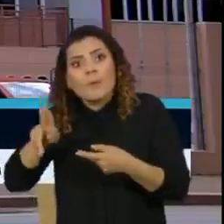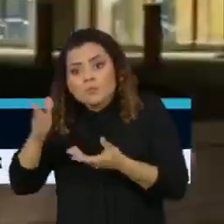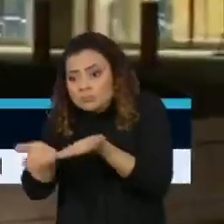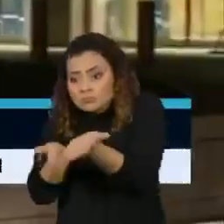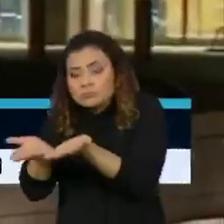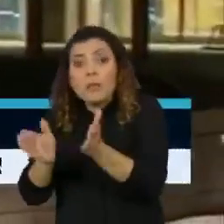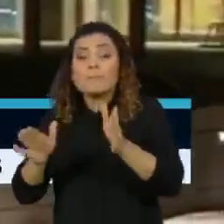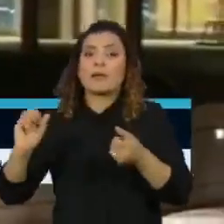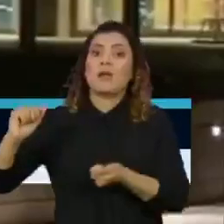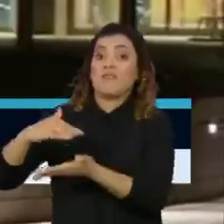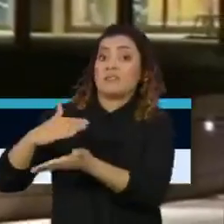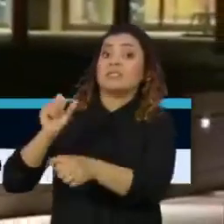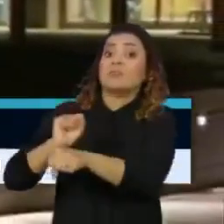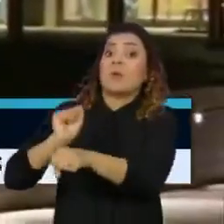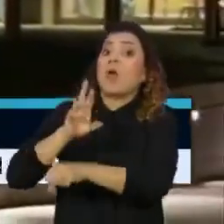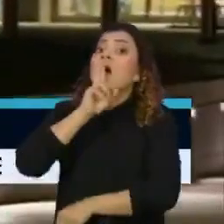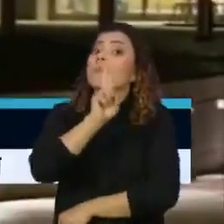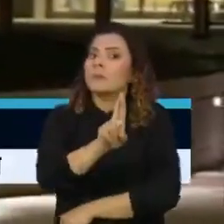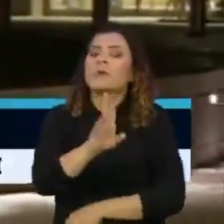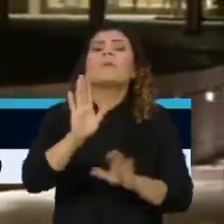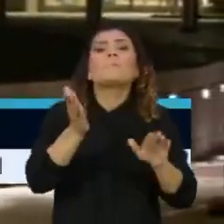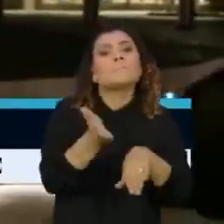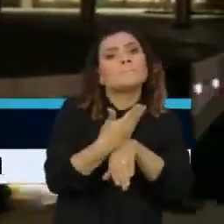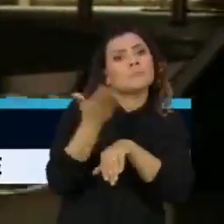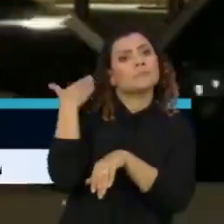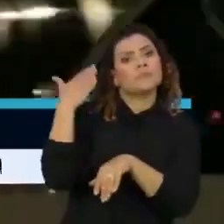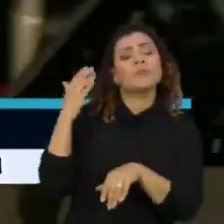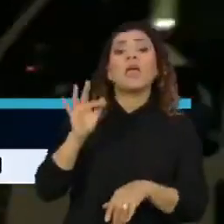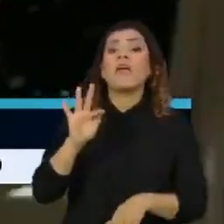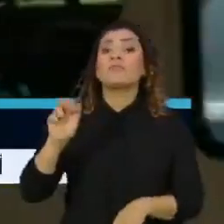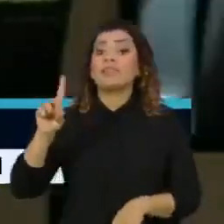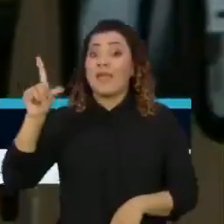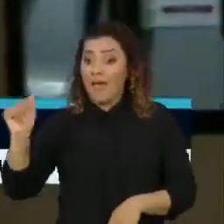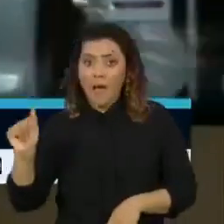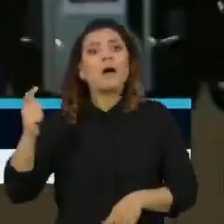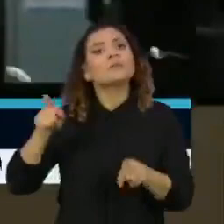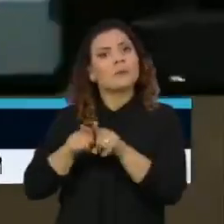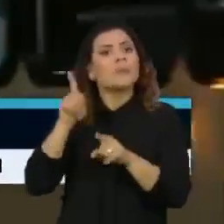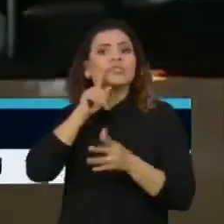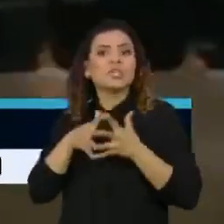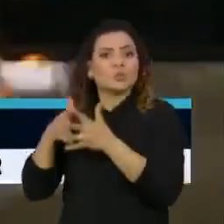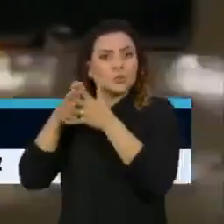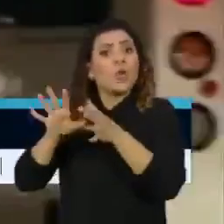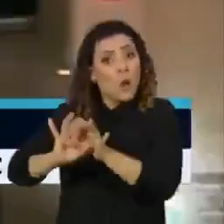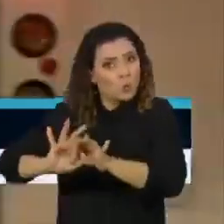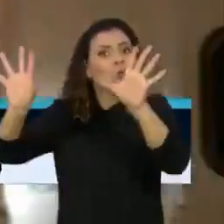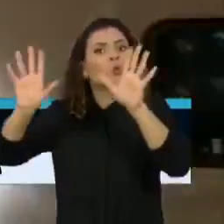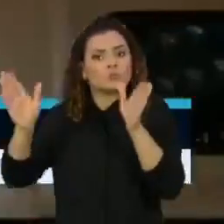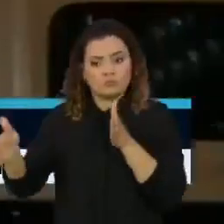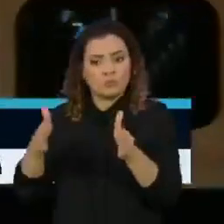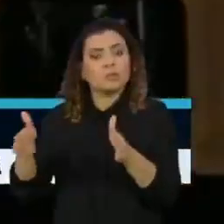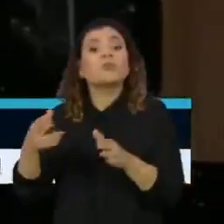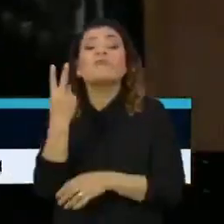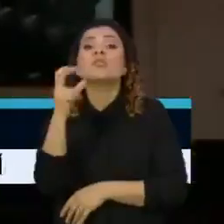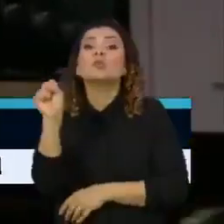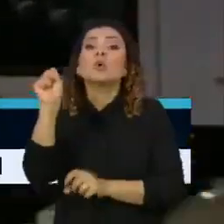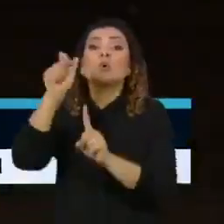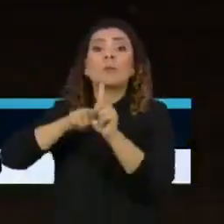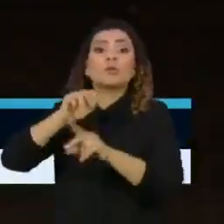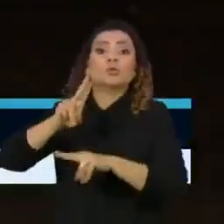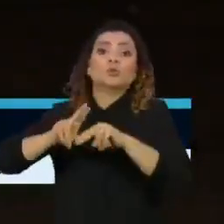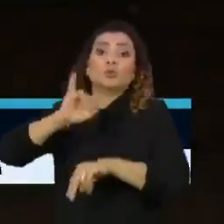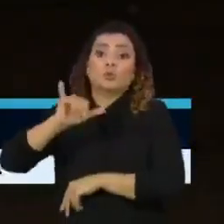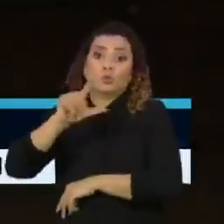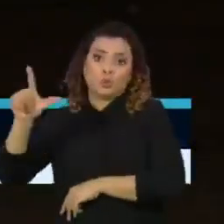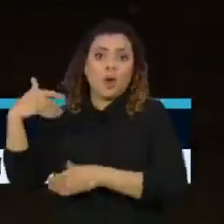nos próximos dias o medicamento já tem autorização provisória do FD Ei autoridade regulatória dos Estados Unidos desde 28 de